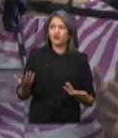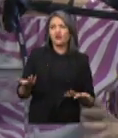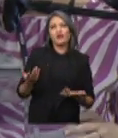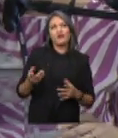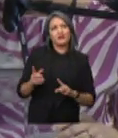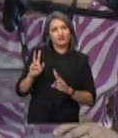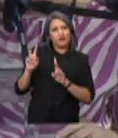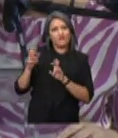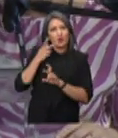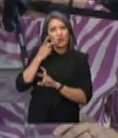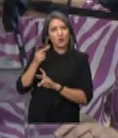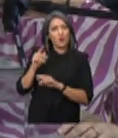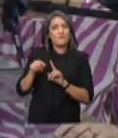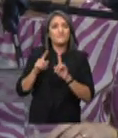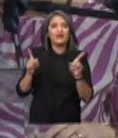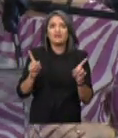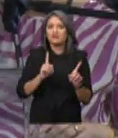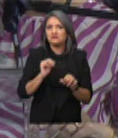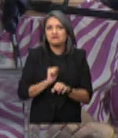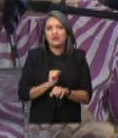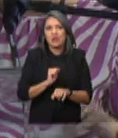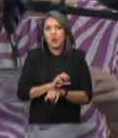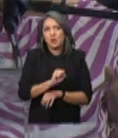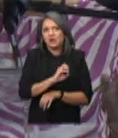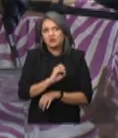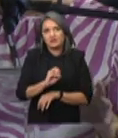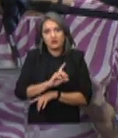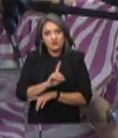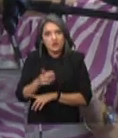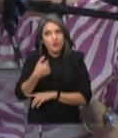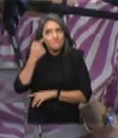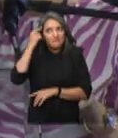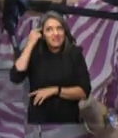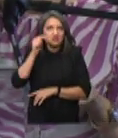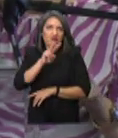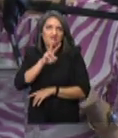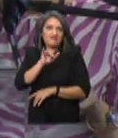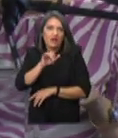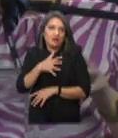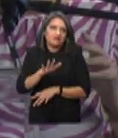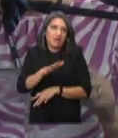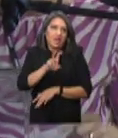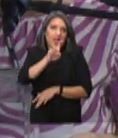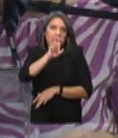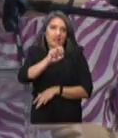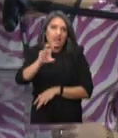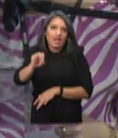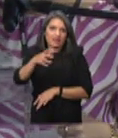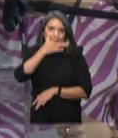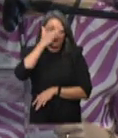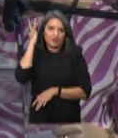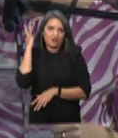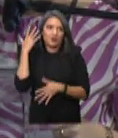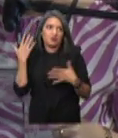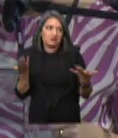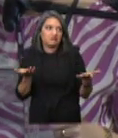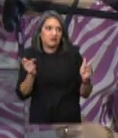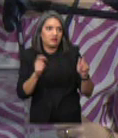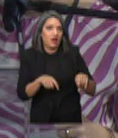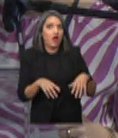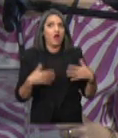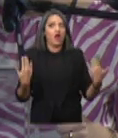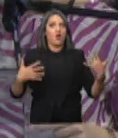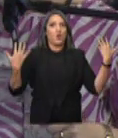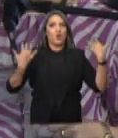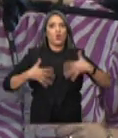a o que nós tínhamos aqui era uma média de 500 pessoas em situação de rua por isso que foi necessário abrir mais dois